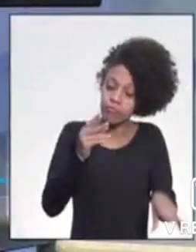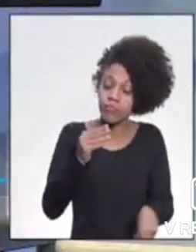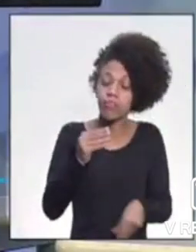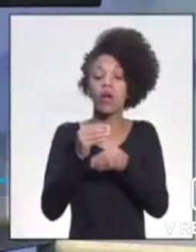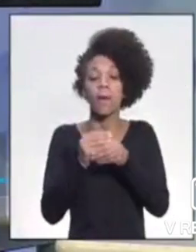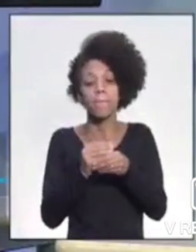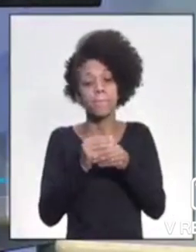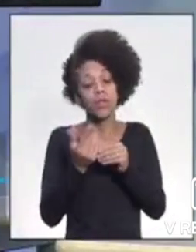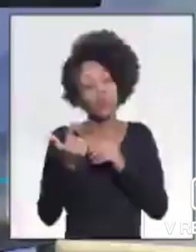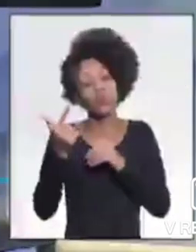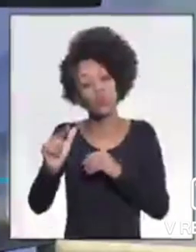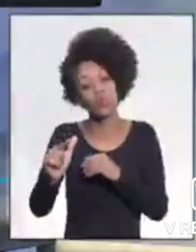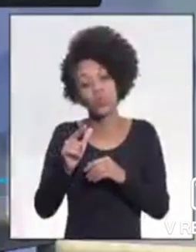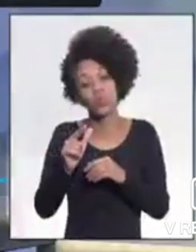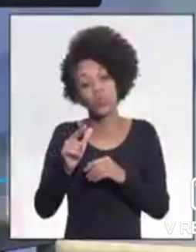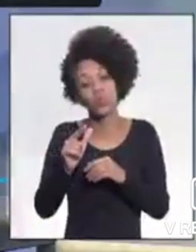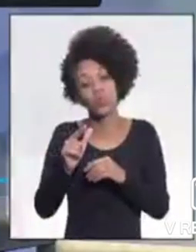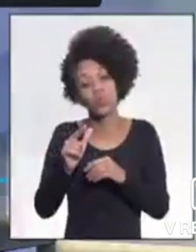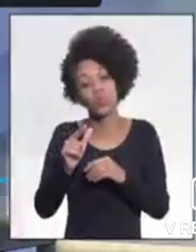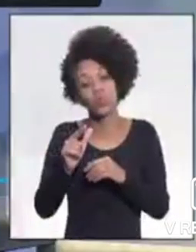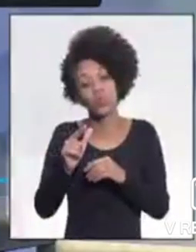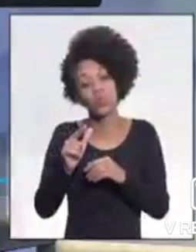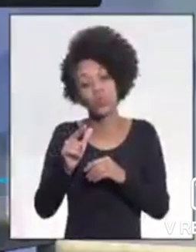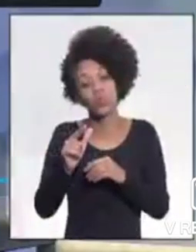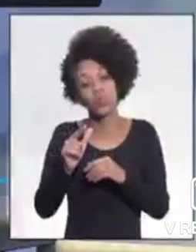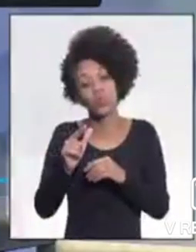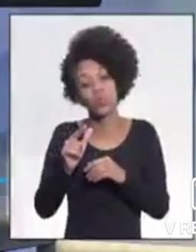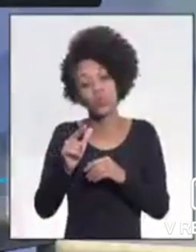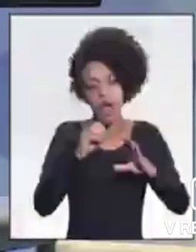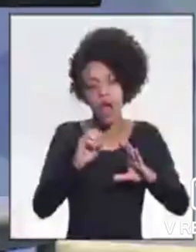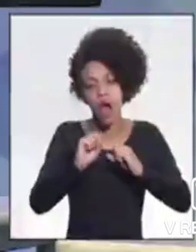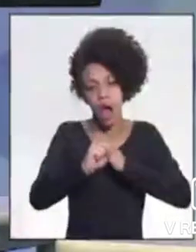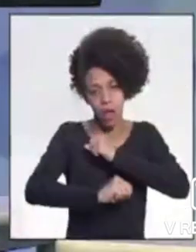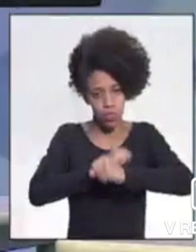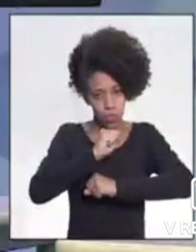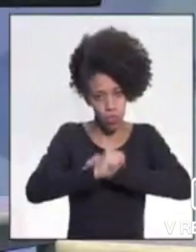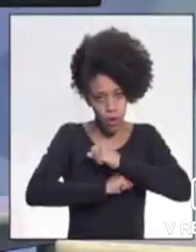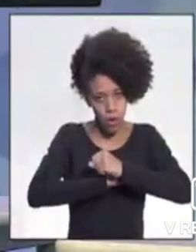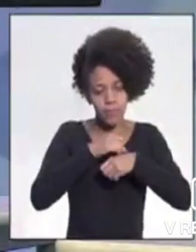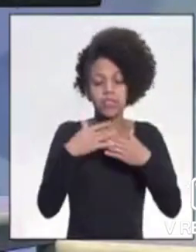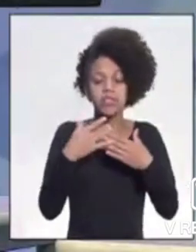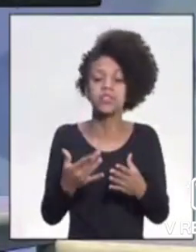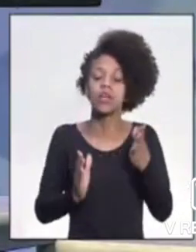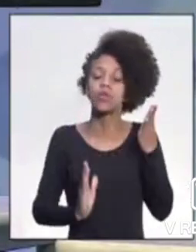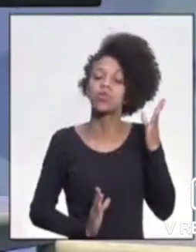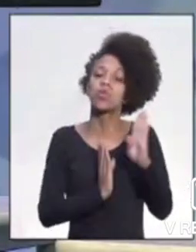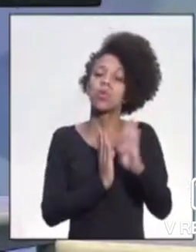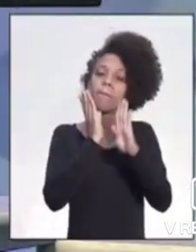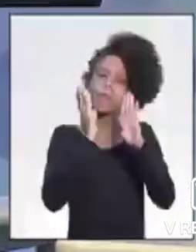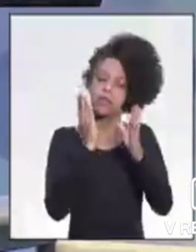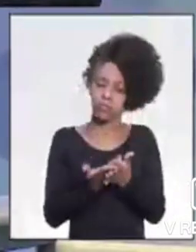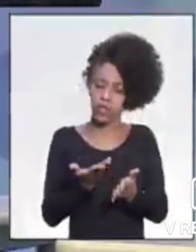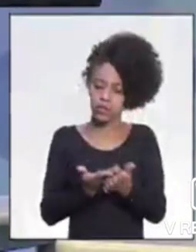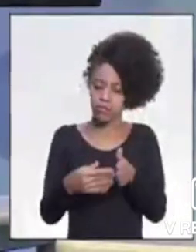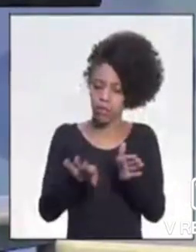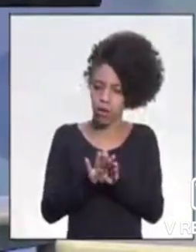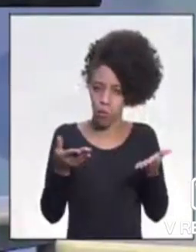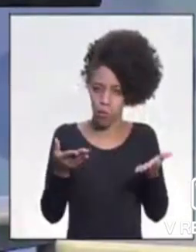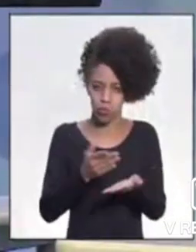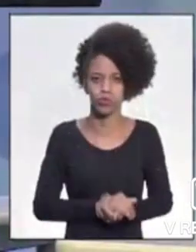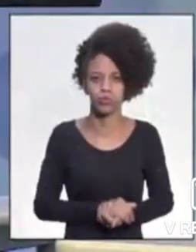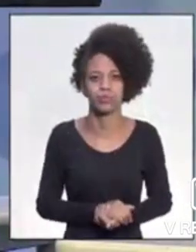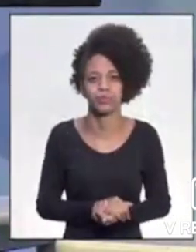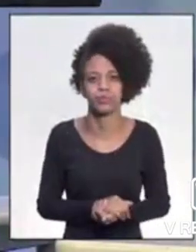outros modelos atômicos, né? Que foram descobertos e estão sendo estudados até hoje. Vamos lá?